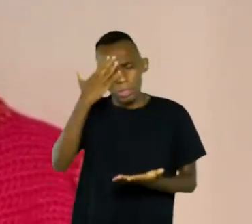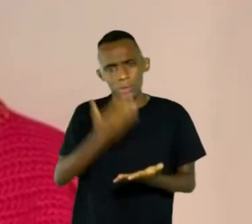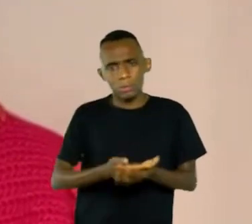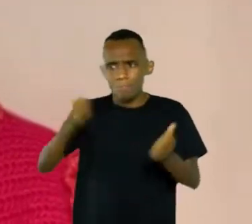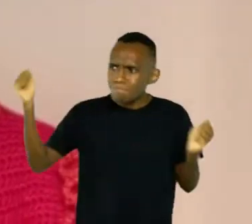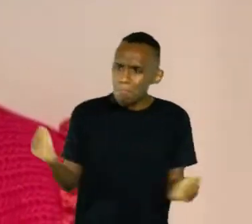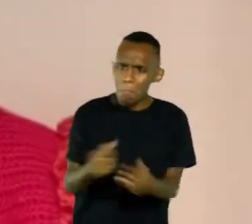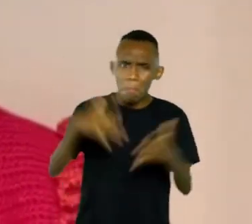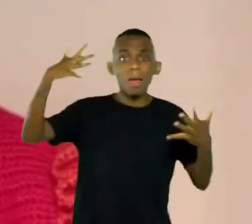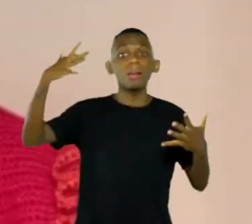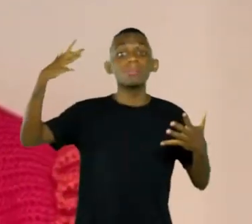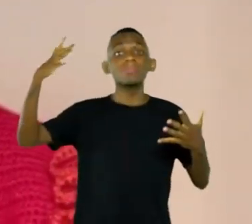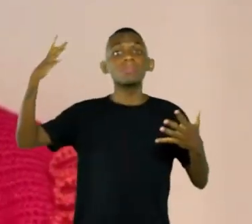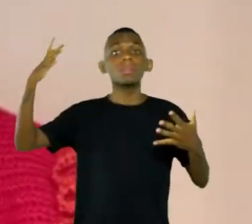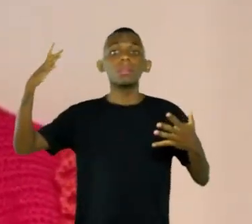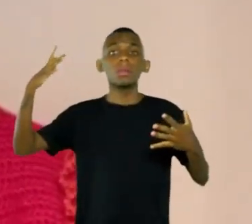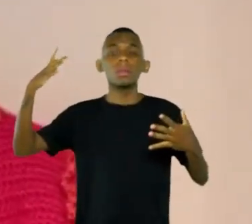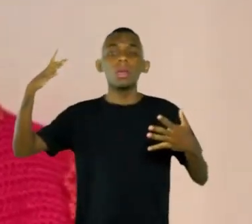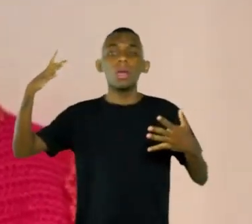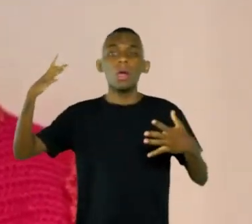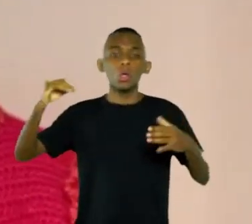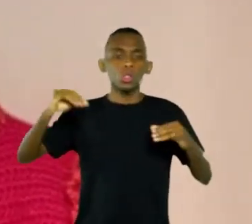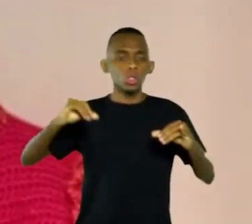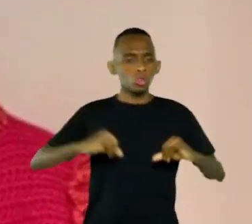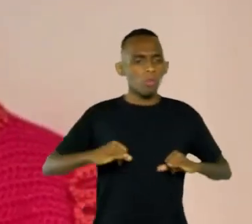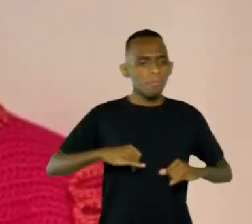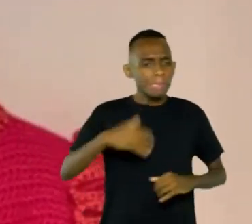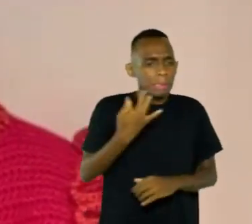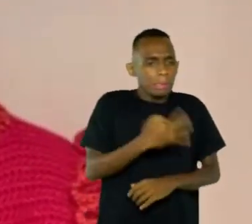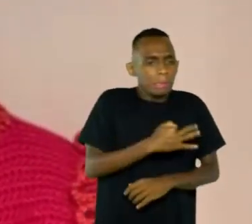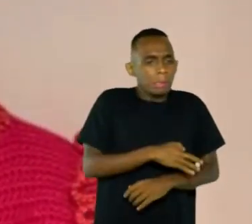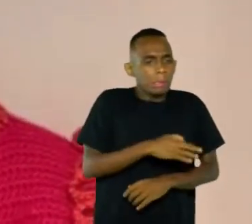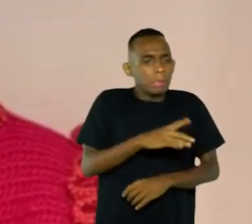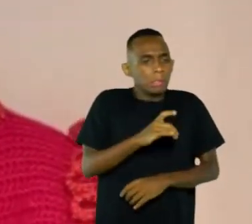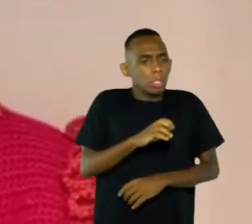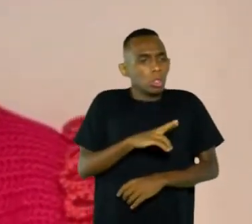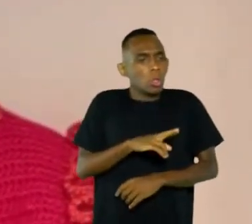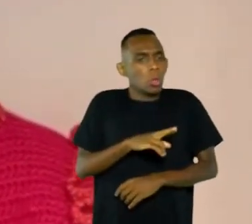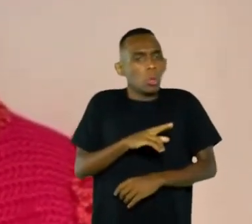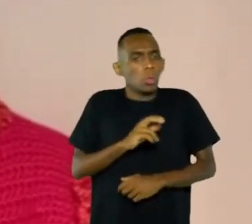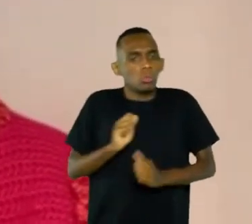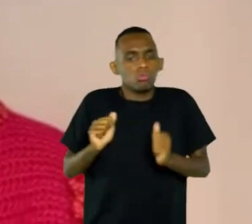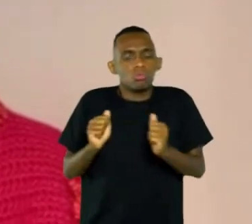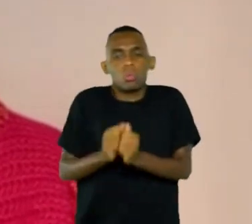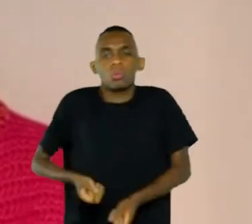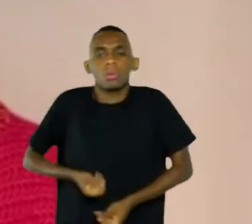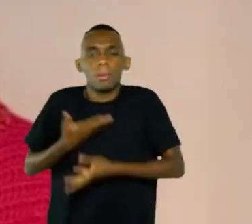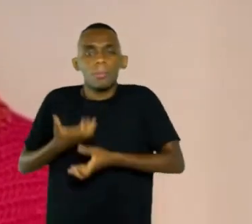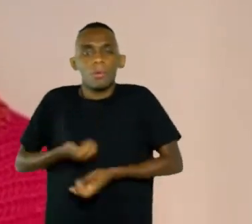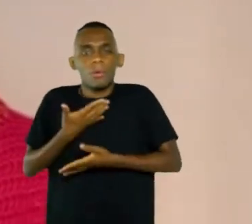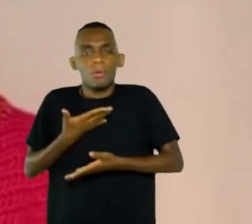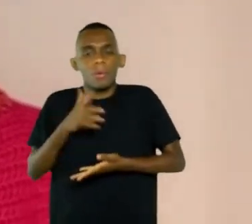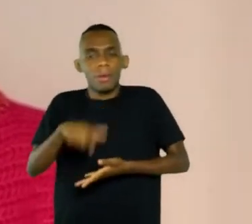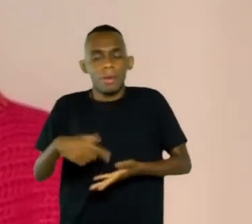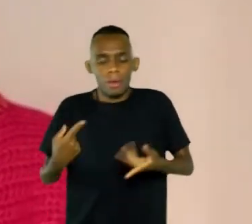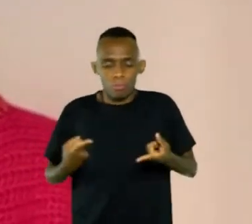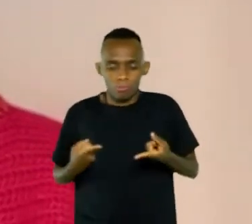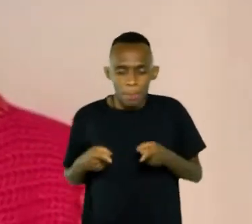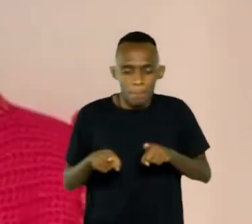quando a dor encontra a poesia. Aí vem um caminho de cura, né? Um caminho de beleza, porque quando você coloca